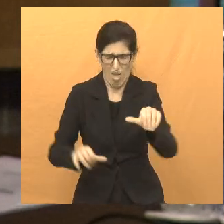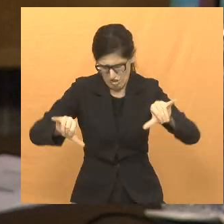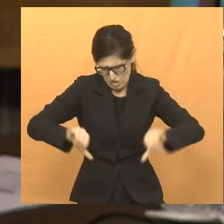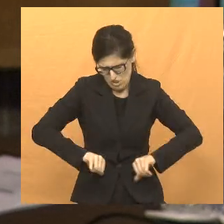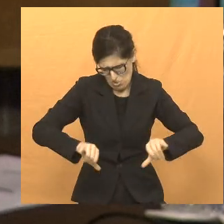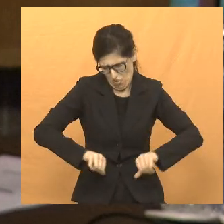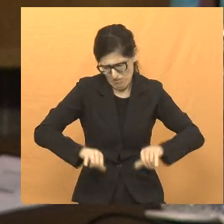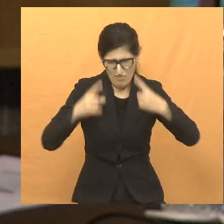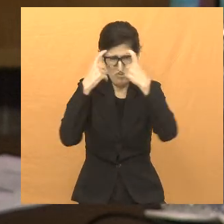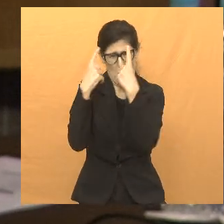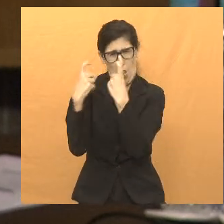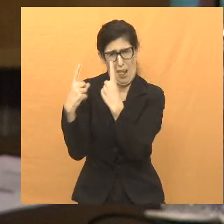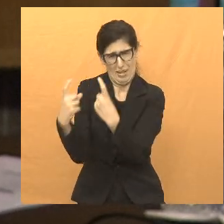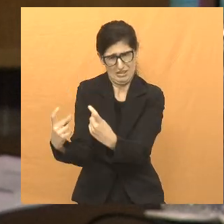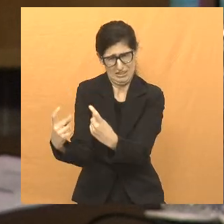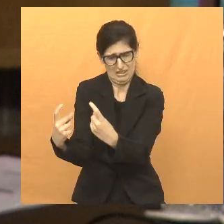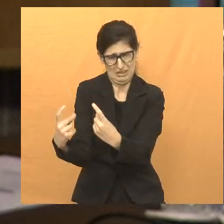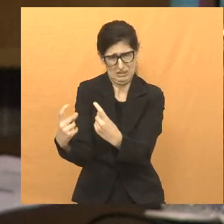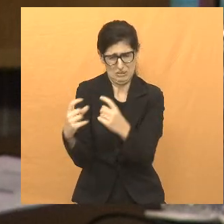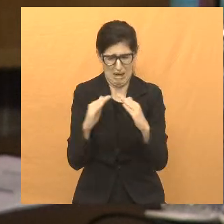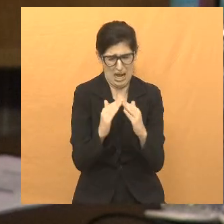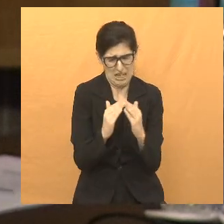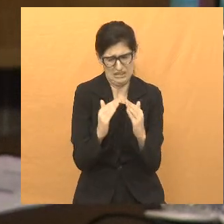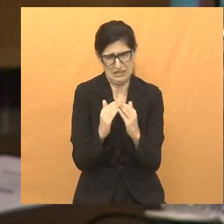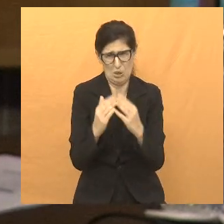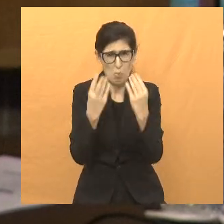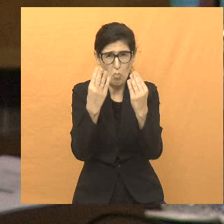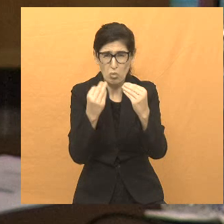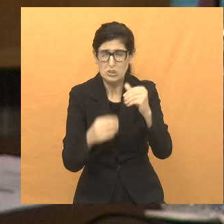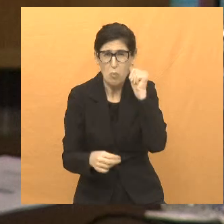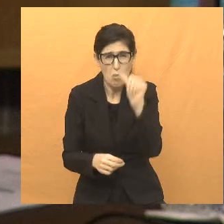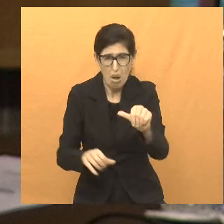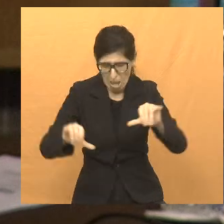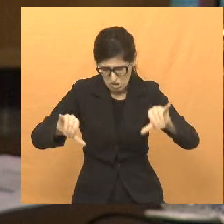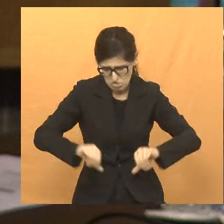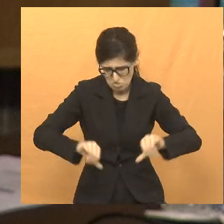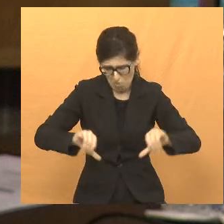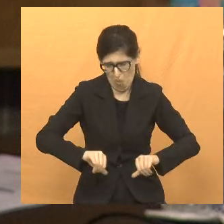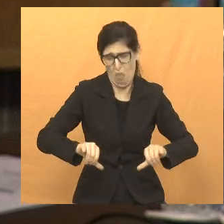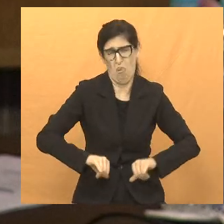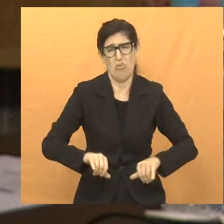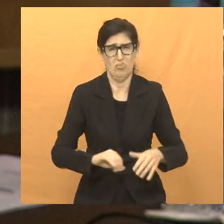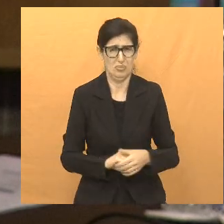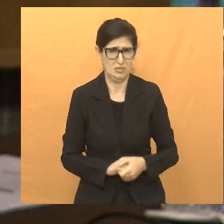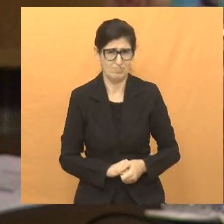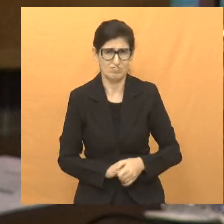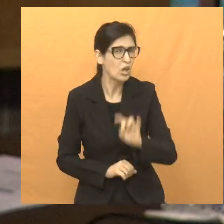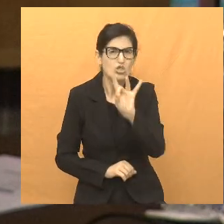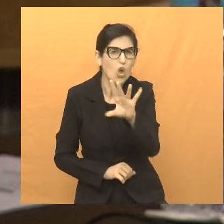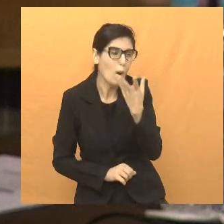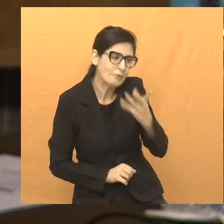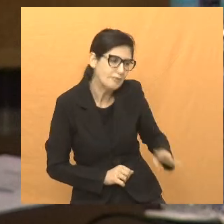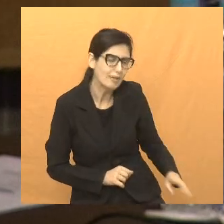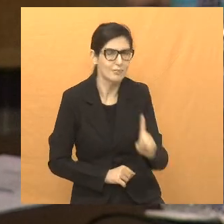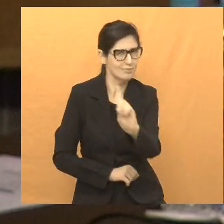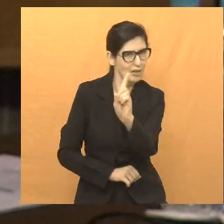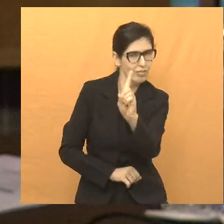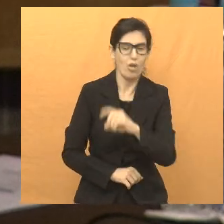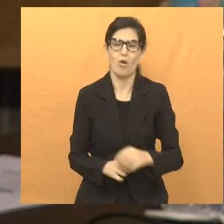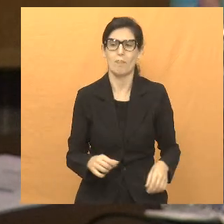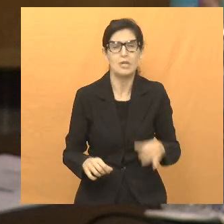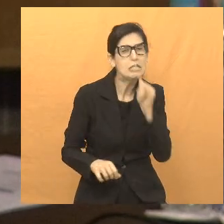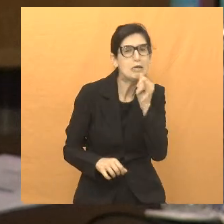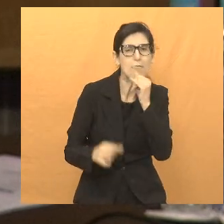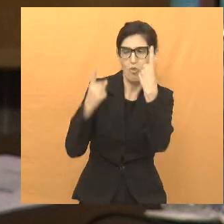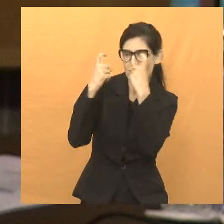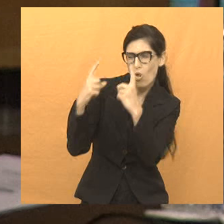da violência. E sabemos que a violência é algo sistêmico, ela não acomete só a criança. Quando tem violência contra a